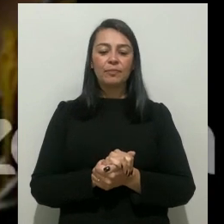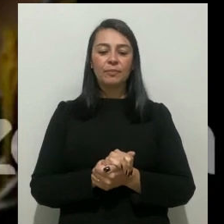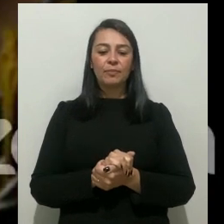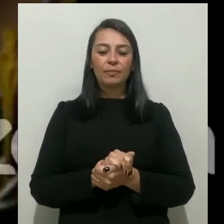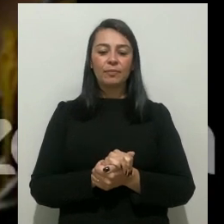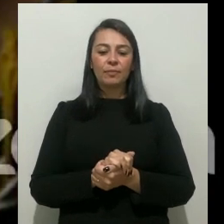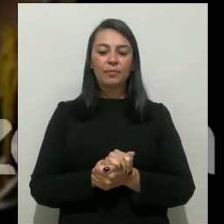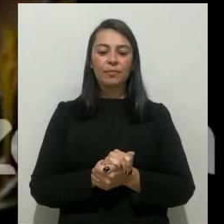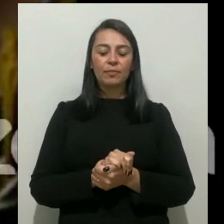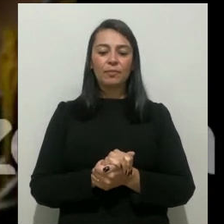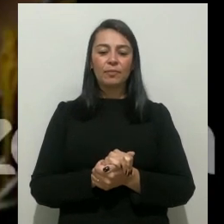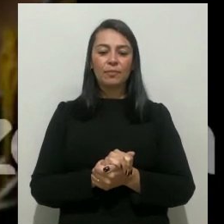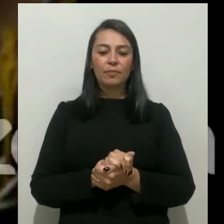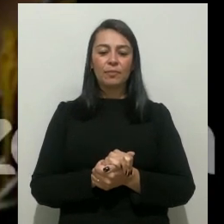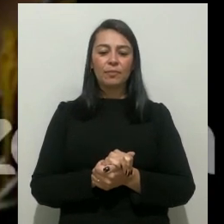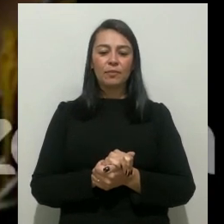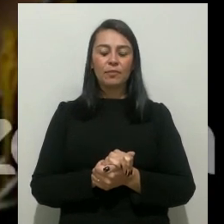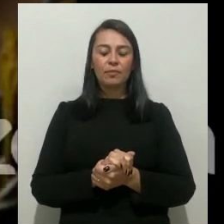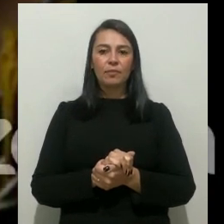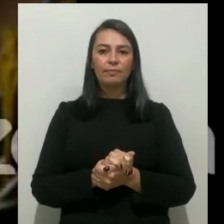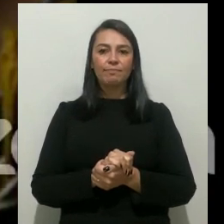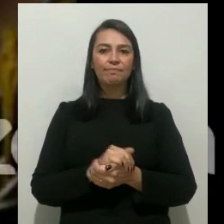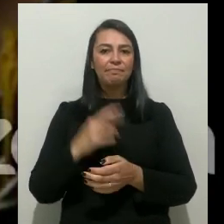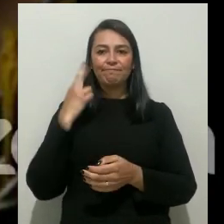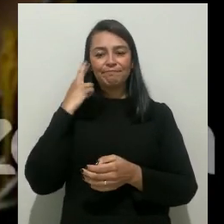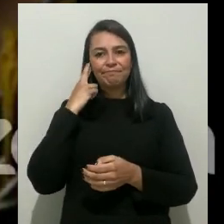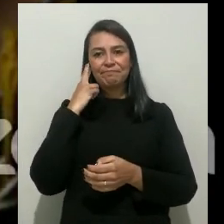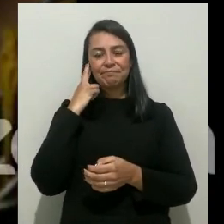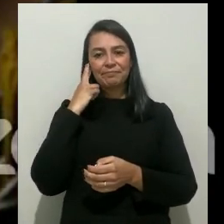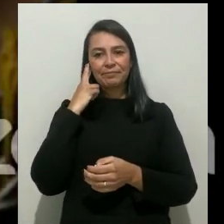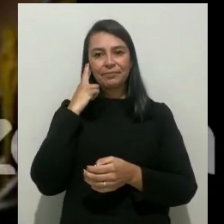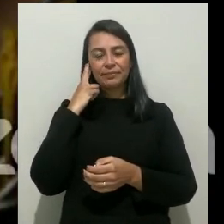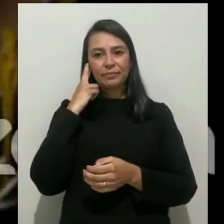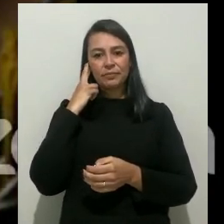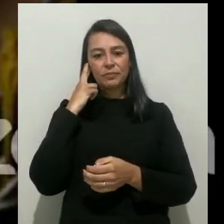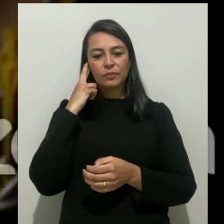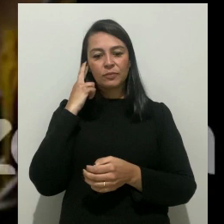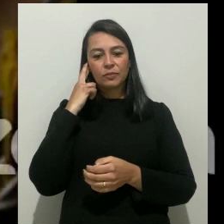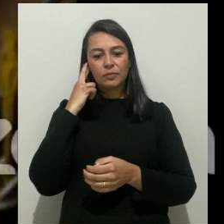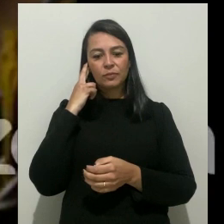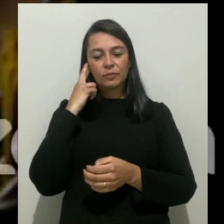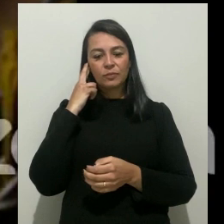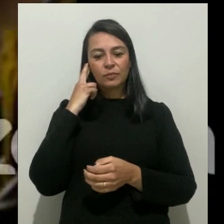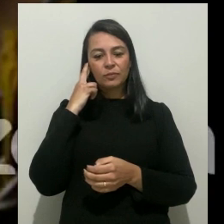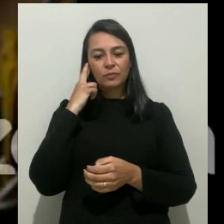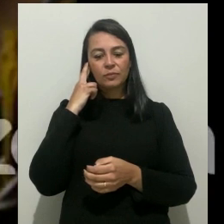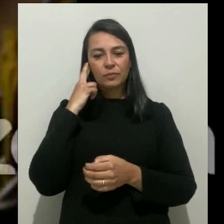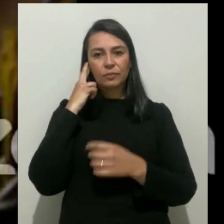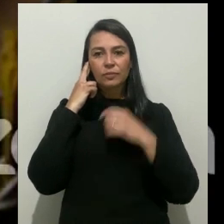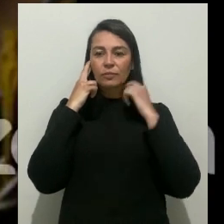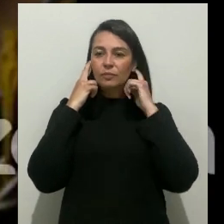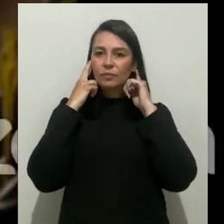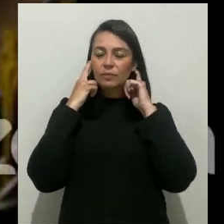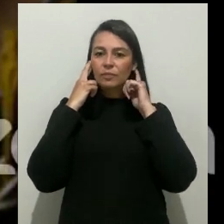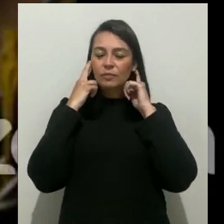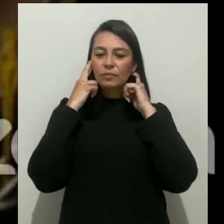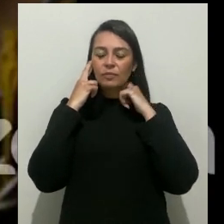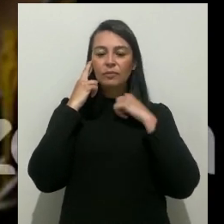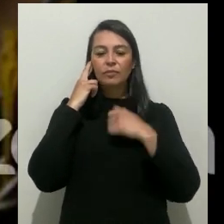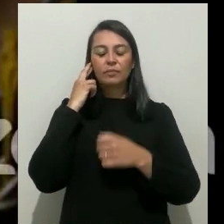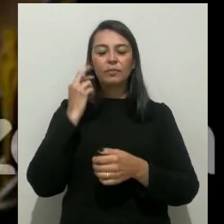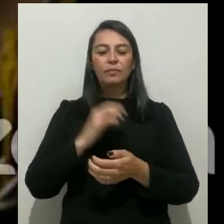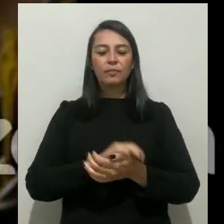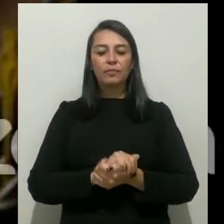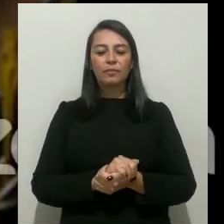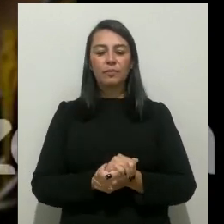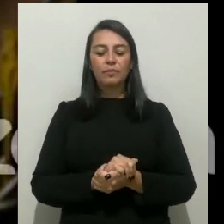tem outras mulheres sensacionais que foram mestres de fã, a Joyce Kundrich, a Letícia